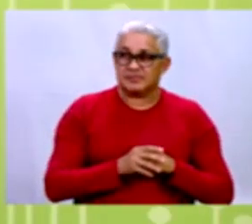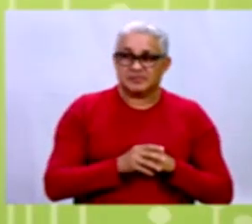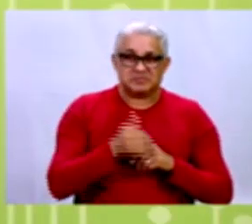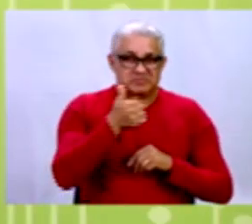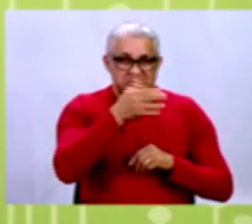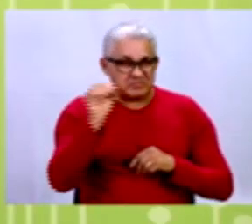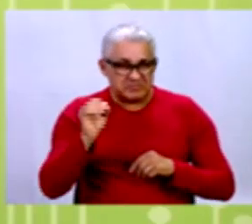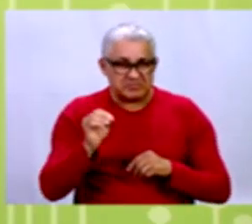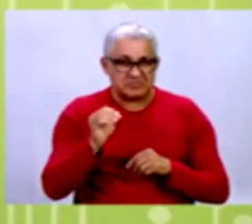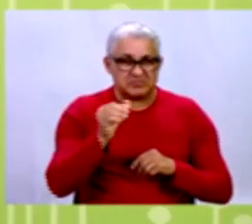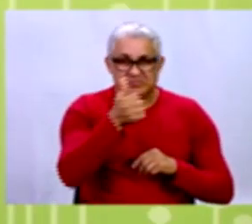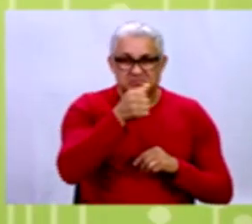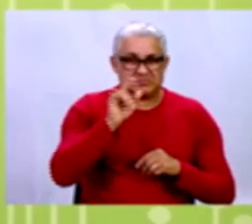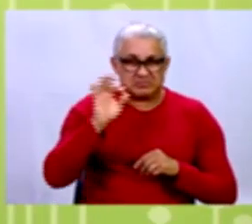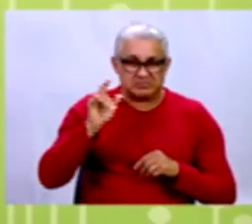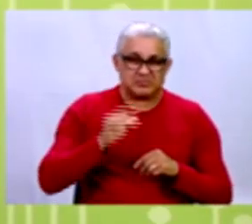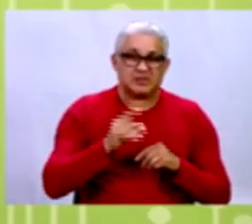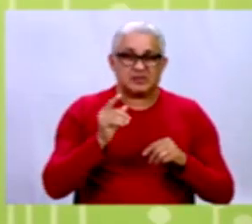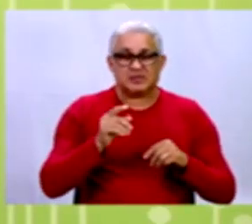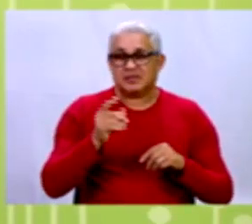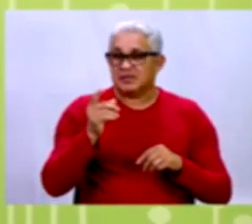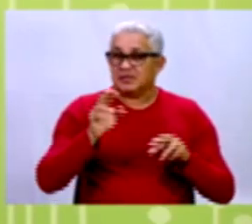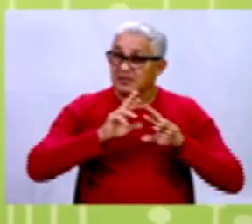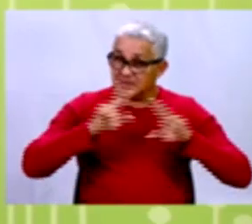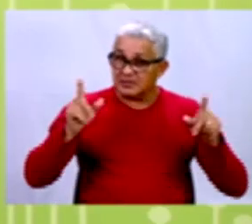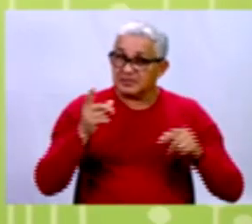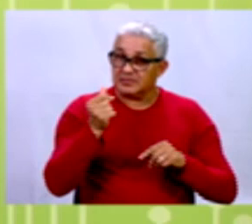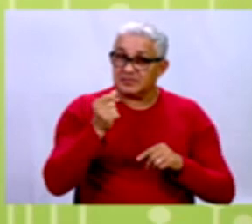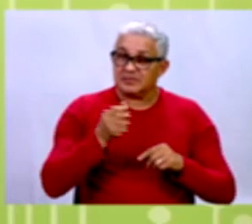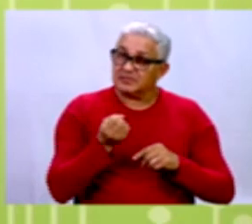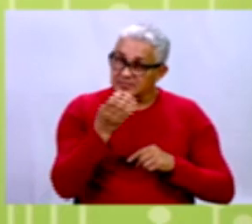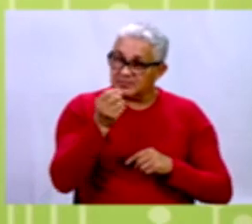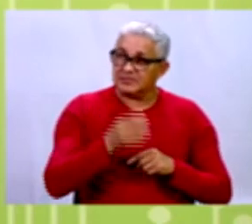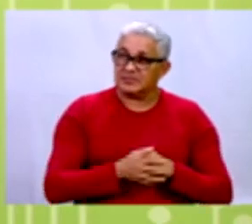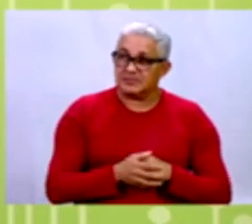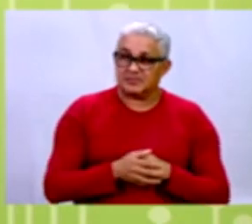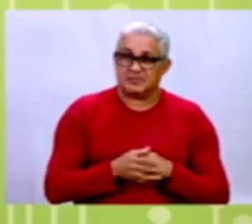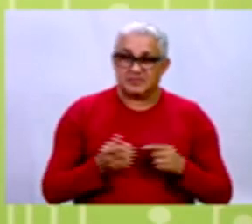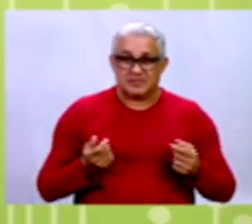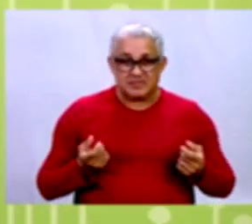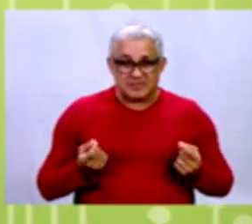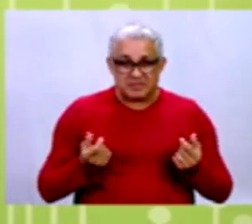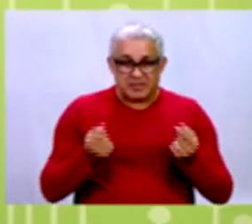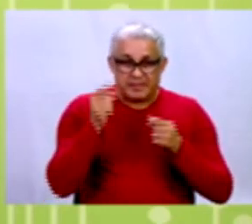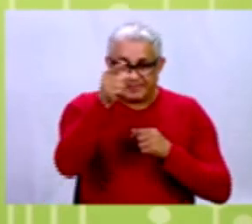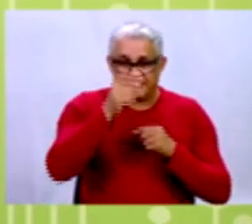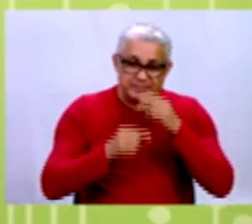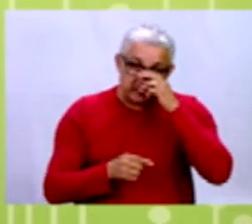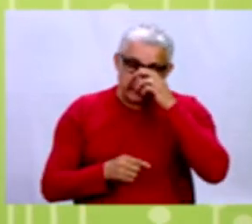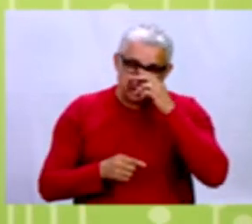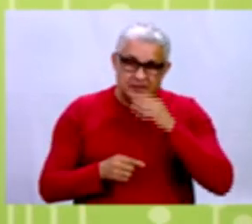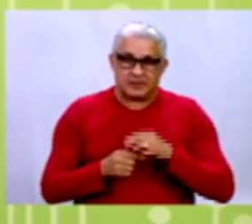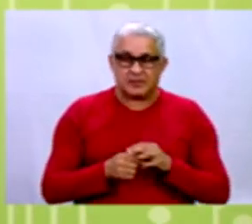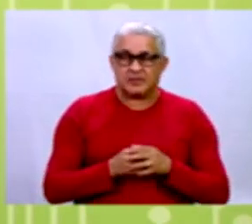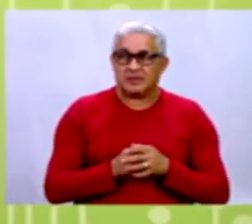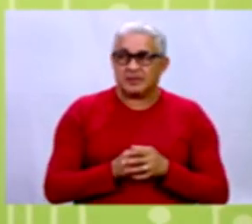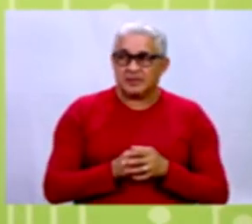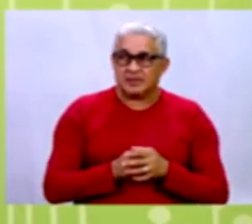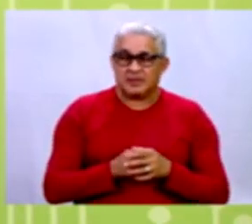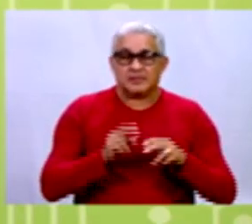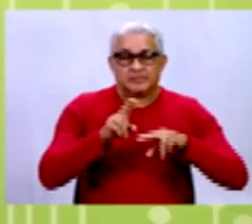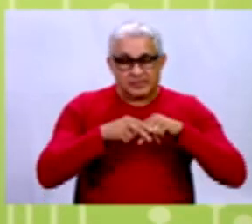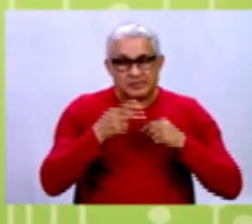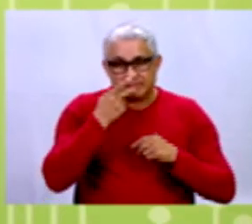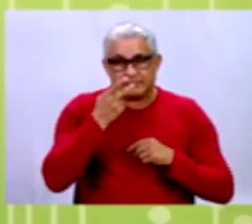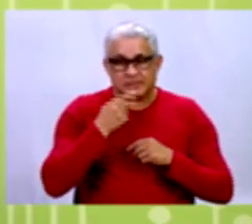reais, já é uma diferença do dinheiro que você pode pegar para gastar na tua viagem, né? Então, tudo que render é lucro. Por isso que eu tô falando,